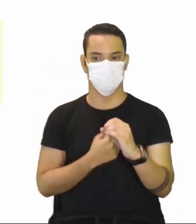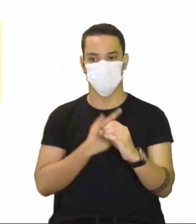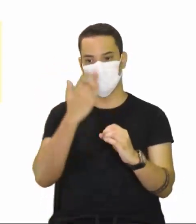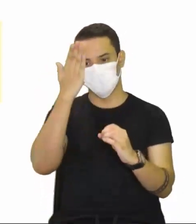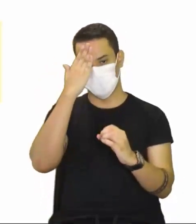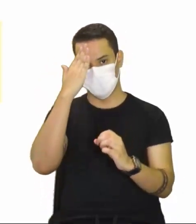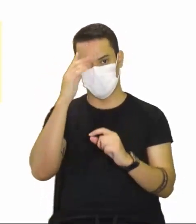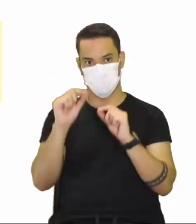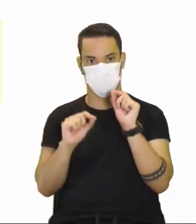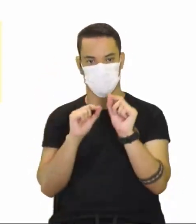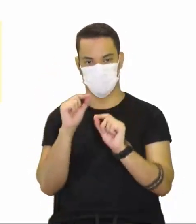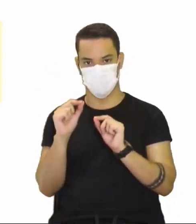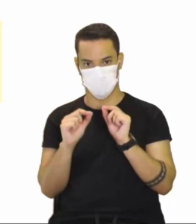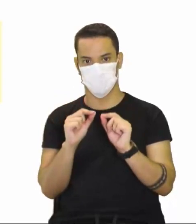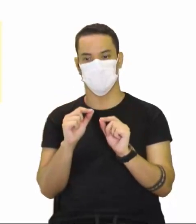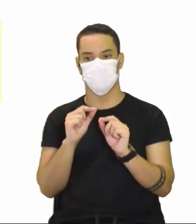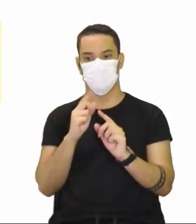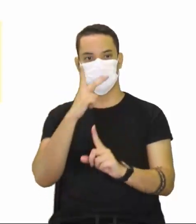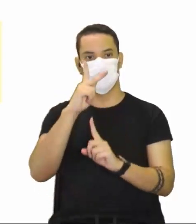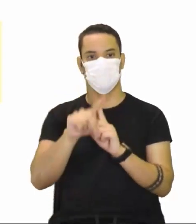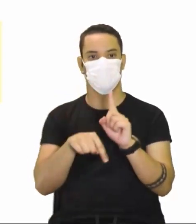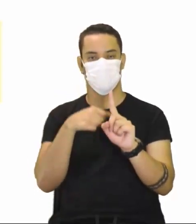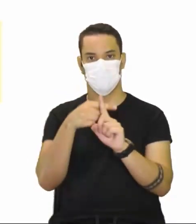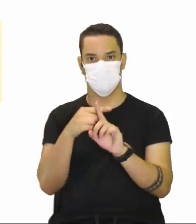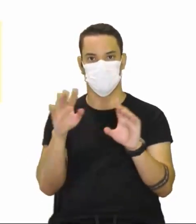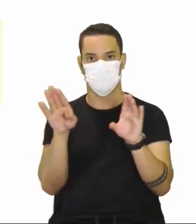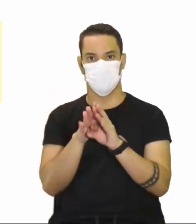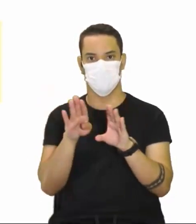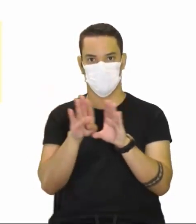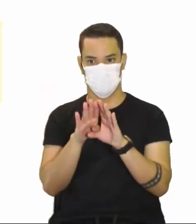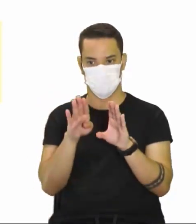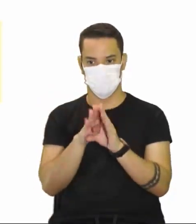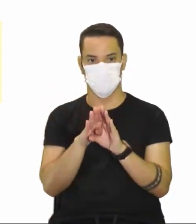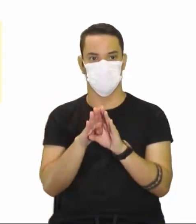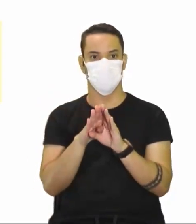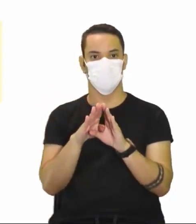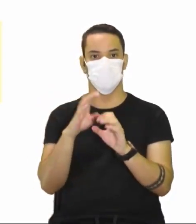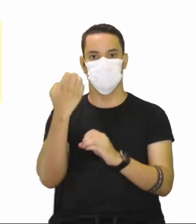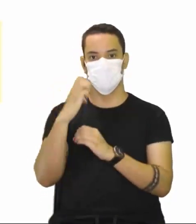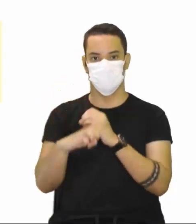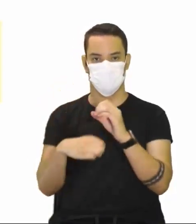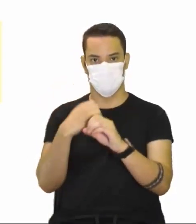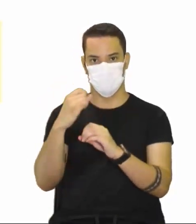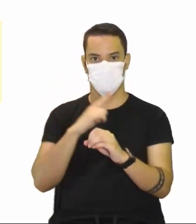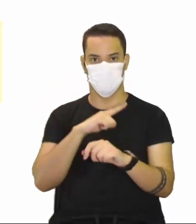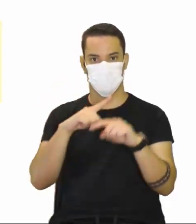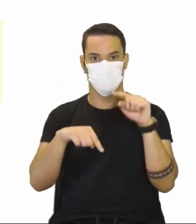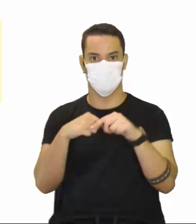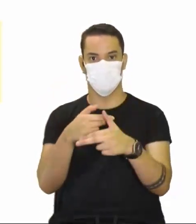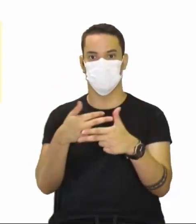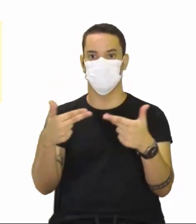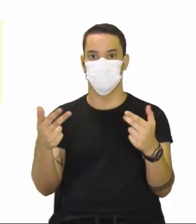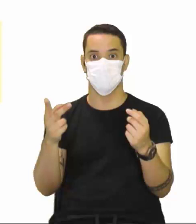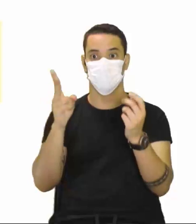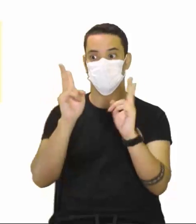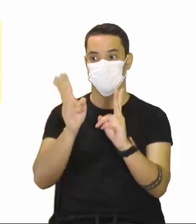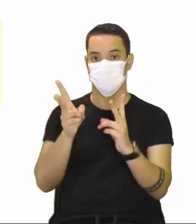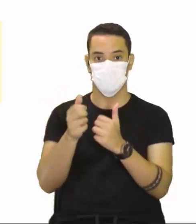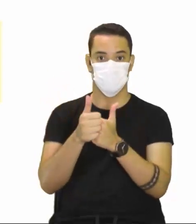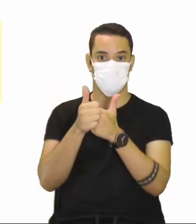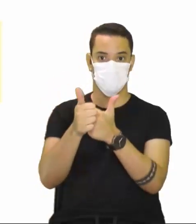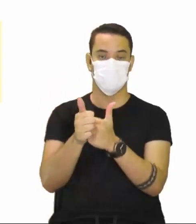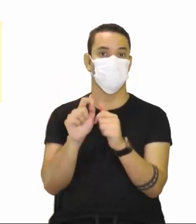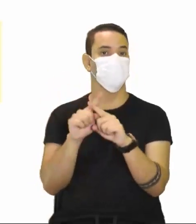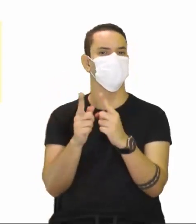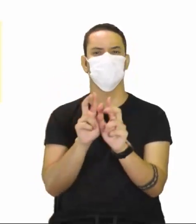sabemos que o próton e o elétron, eles possuem cargas elétricas da mesma intensidade. O que